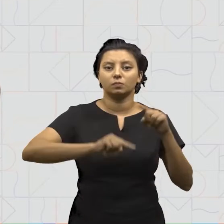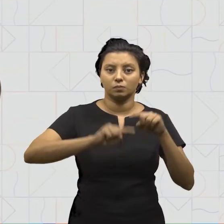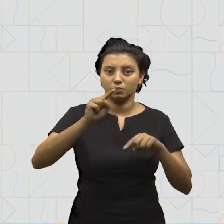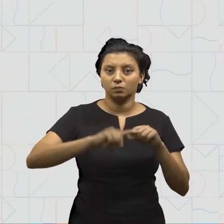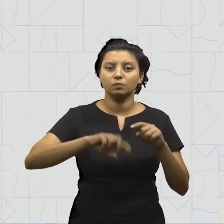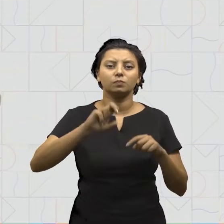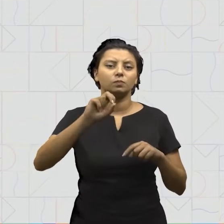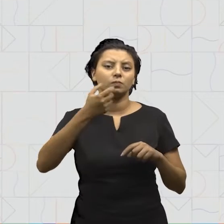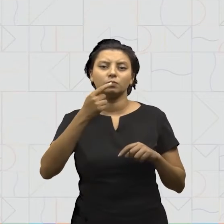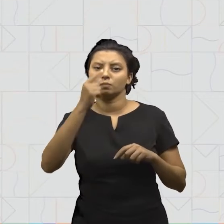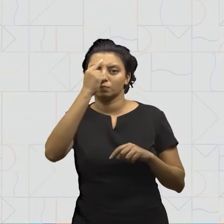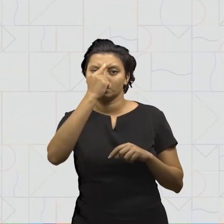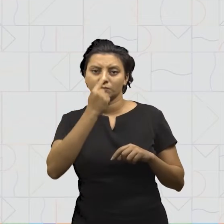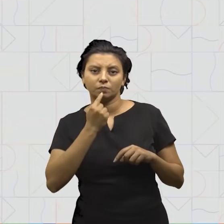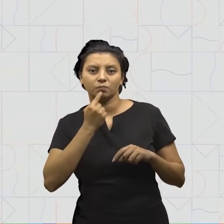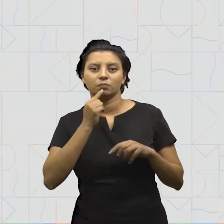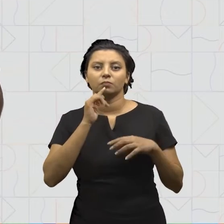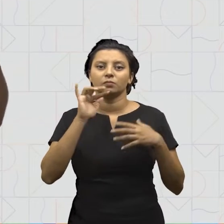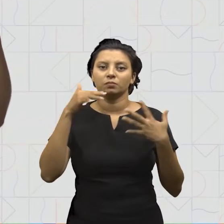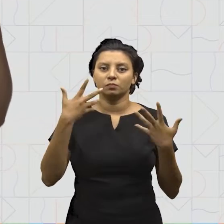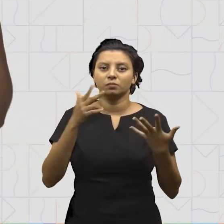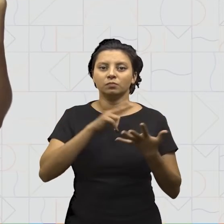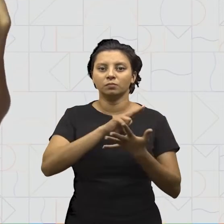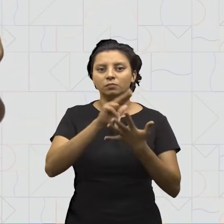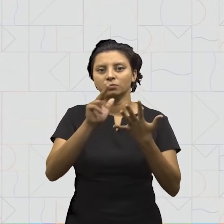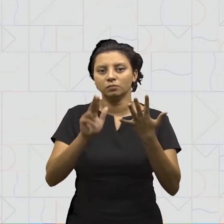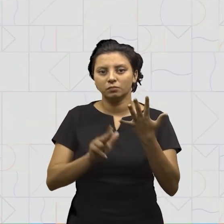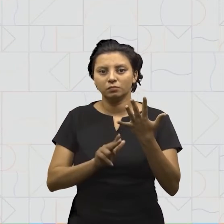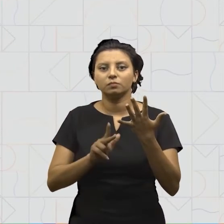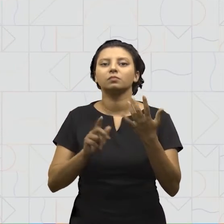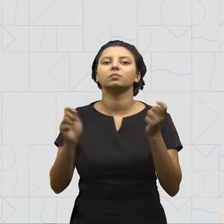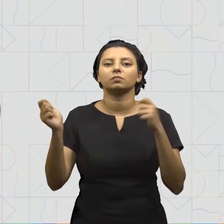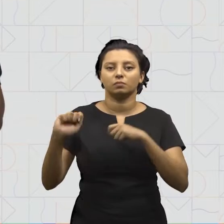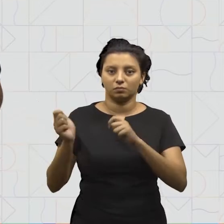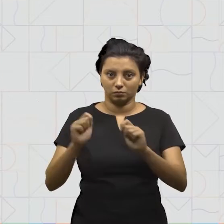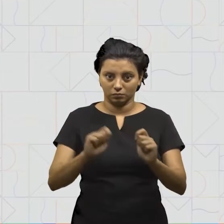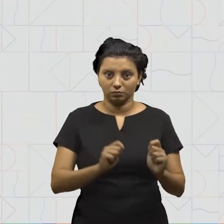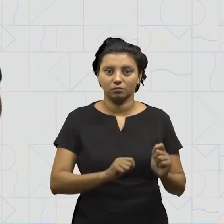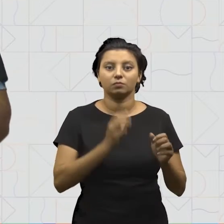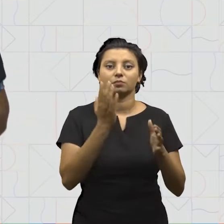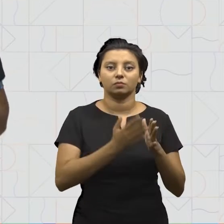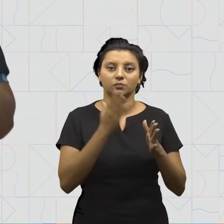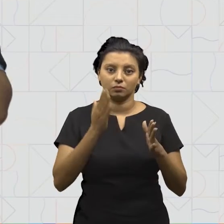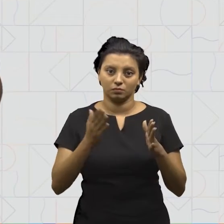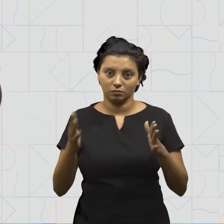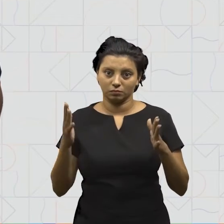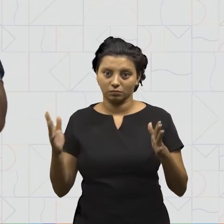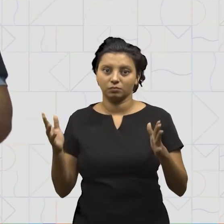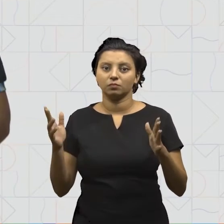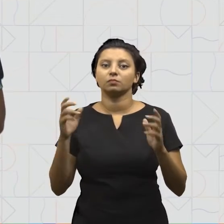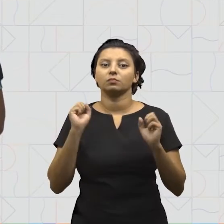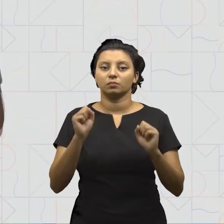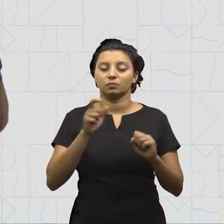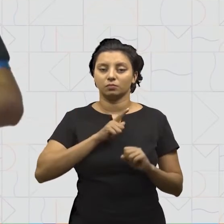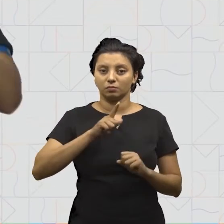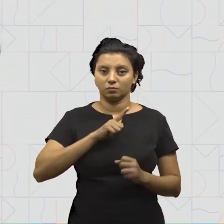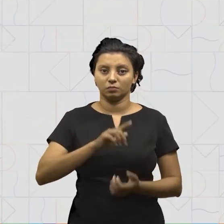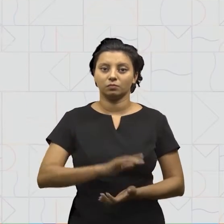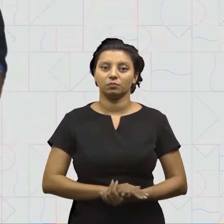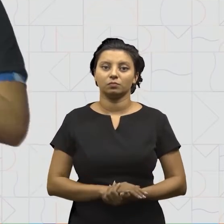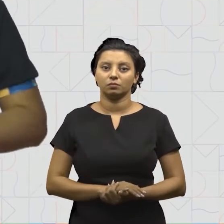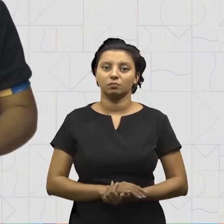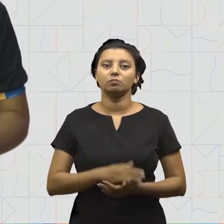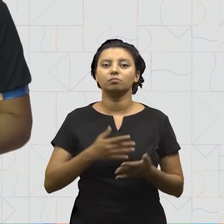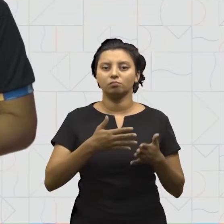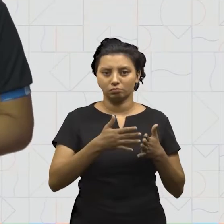objetos ou figuras. Portanto, são várias as possibilidades de sequência que podemos ter.